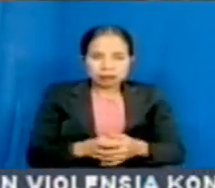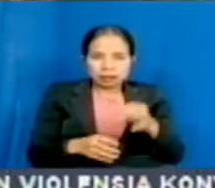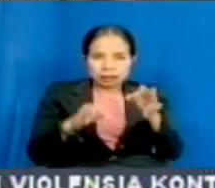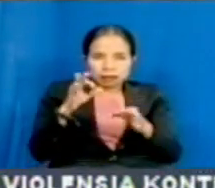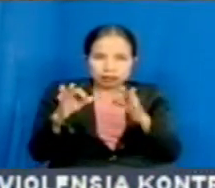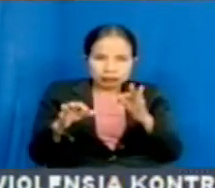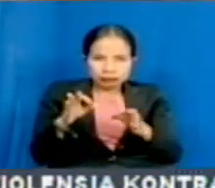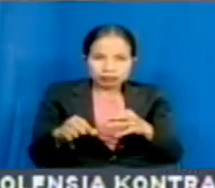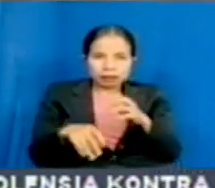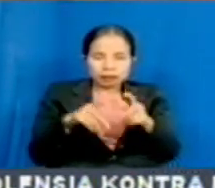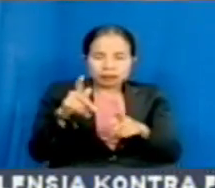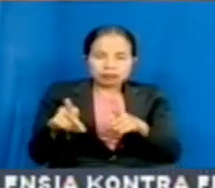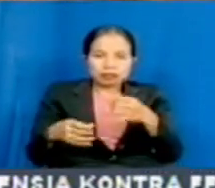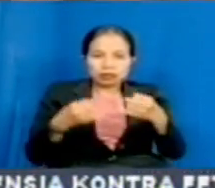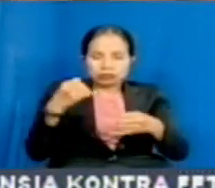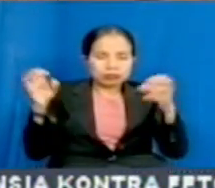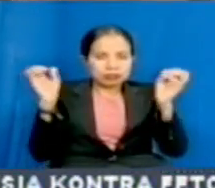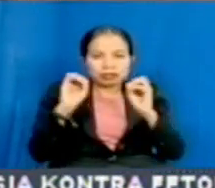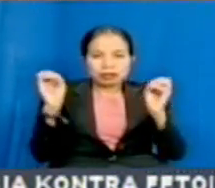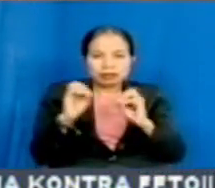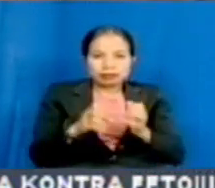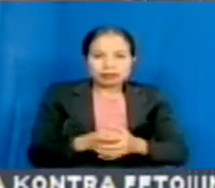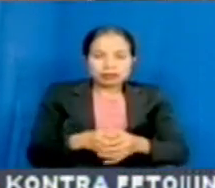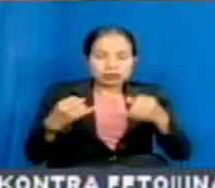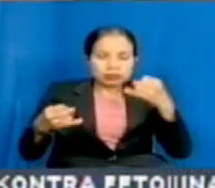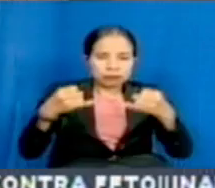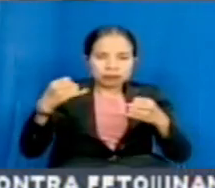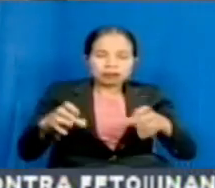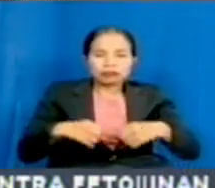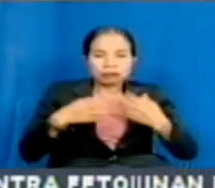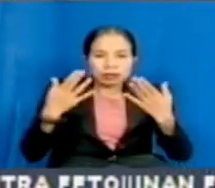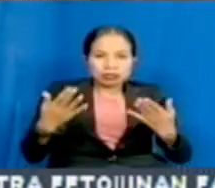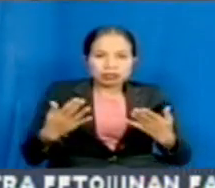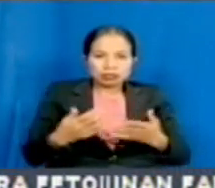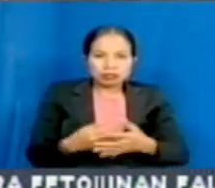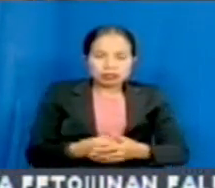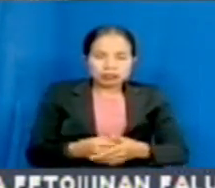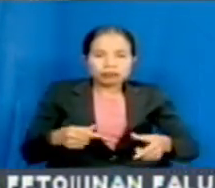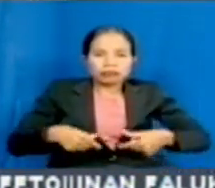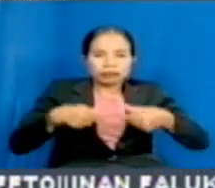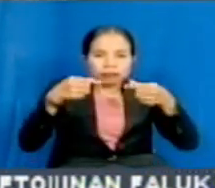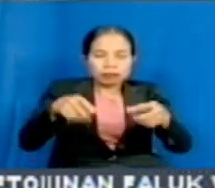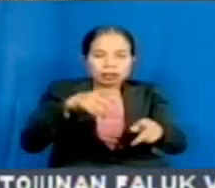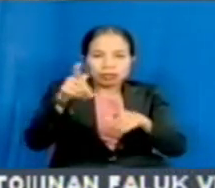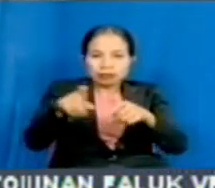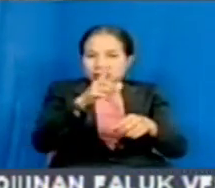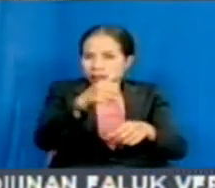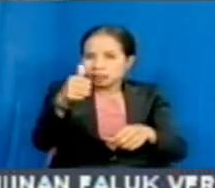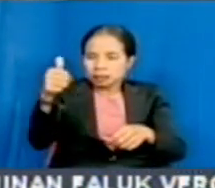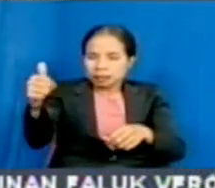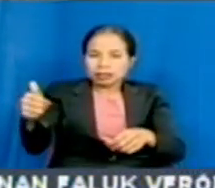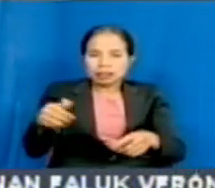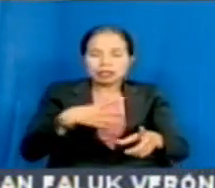quando é mané justiça lá ia. Justiça não é isso. Foba é uma ida que